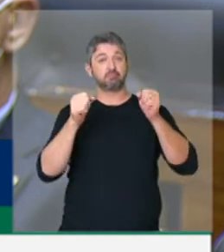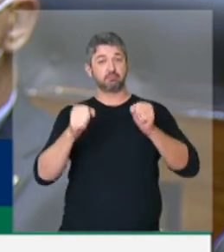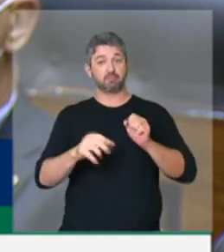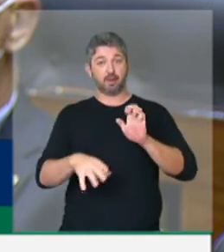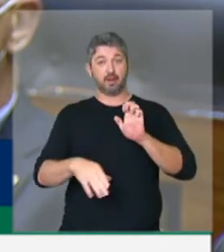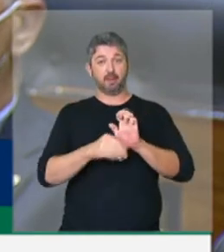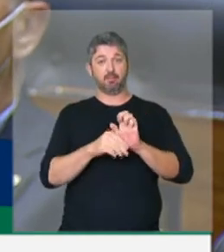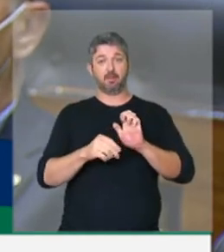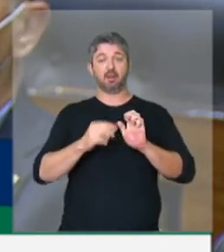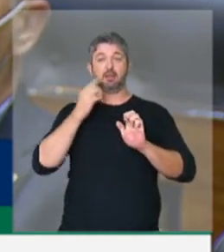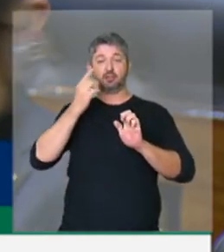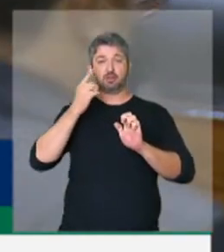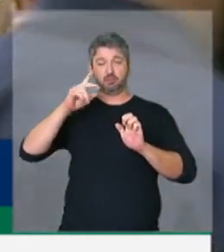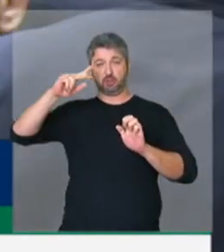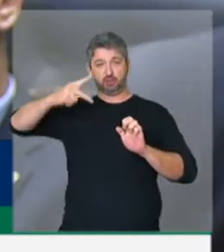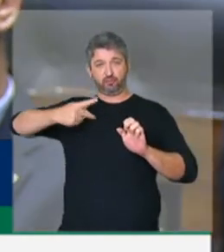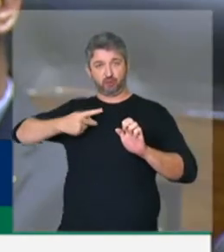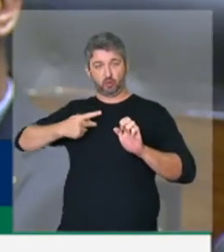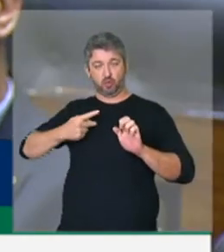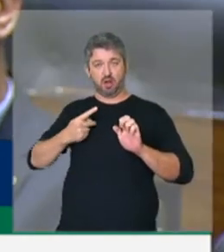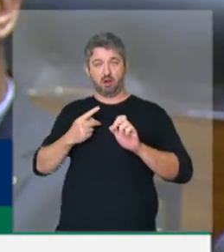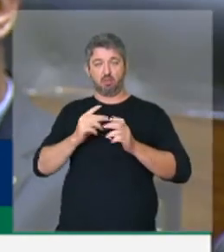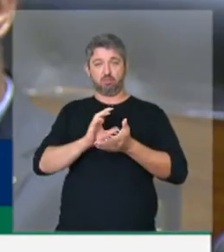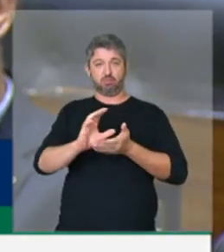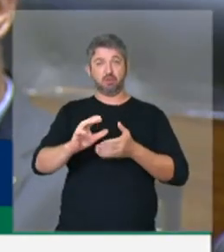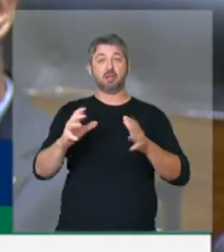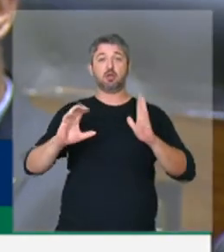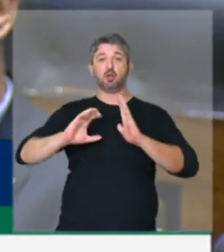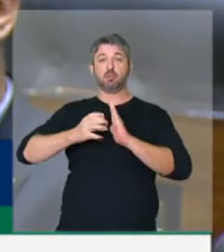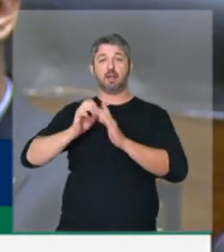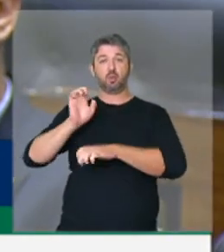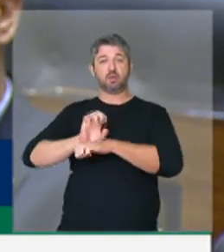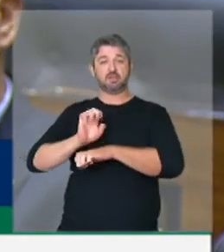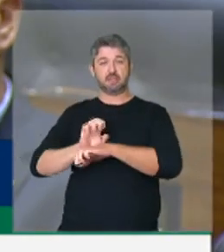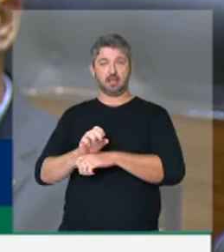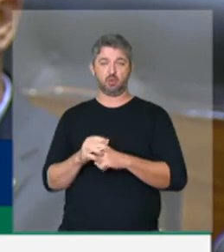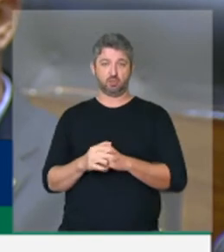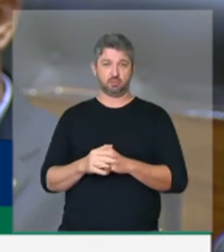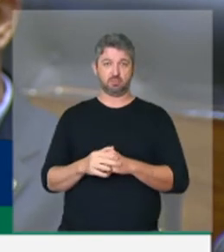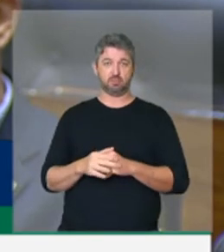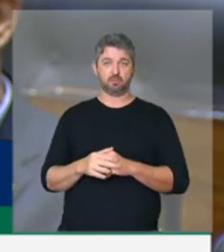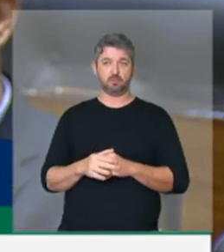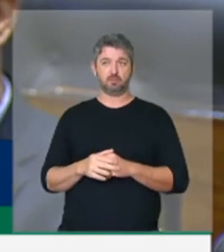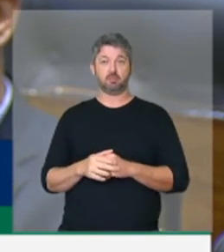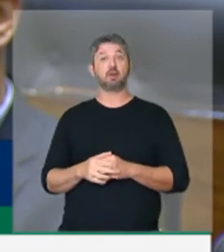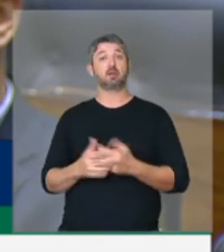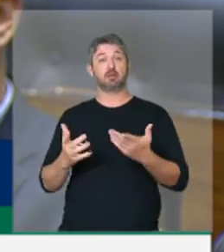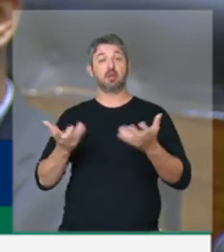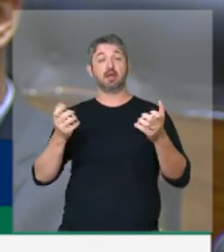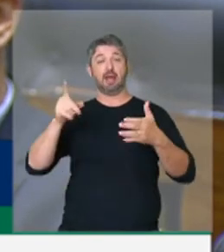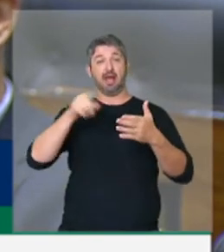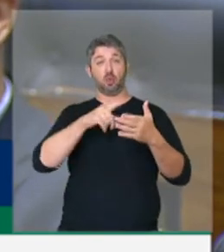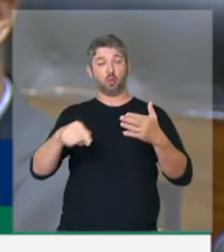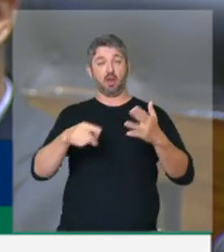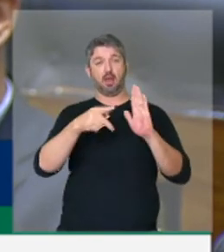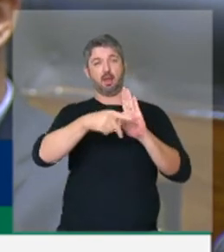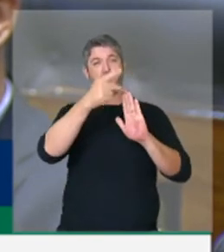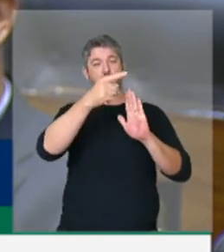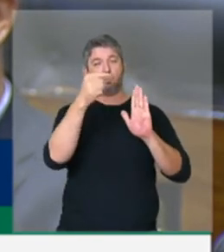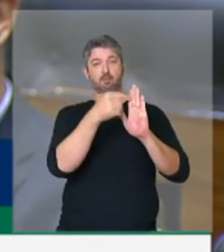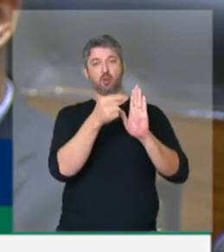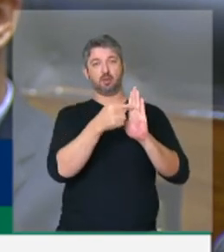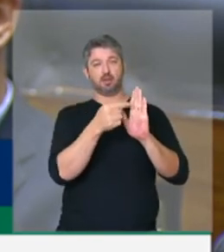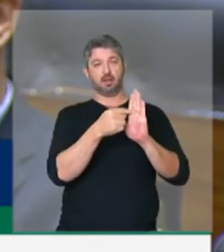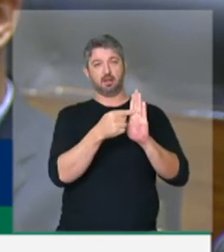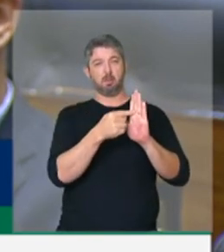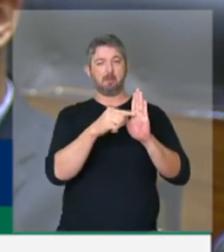emendas individuais e de bancada. Então, esse PDL visa revogar parte dessa